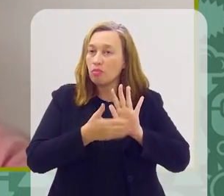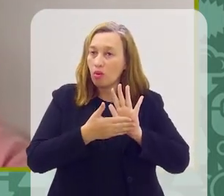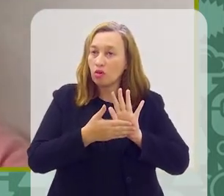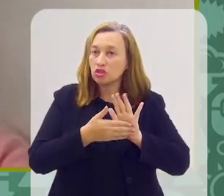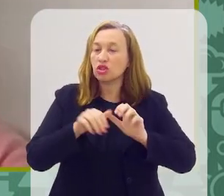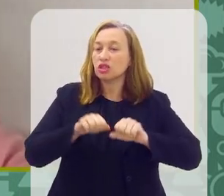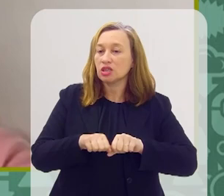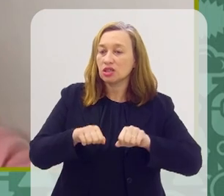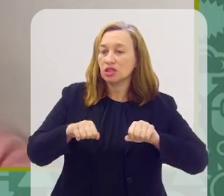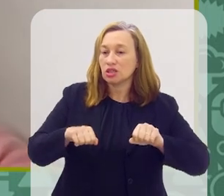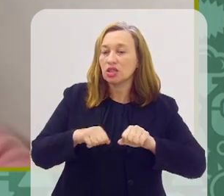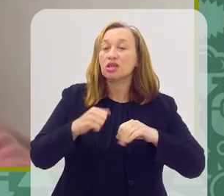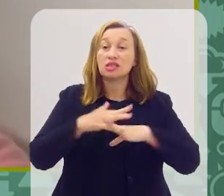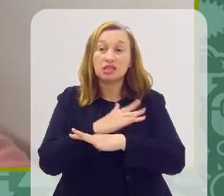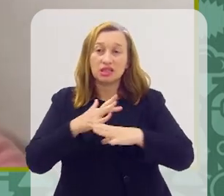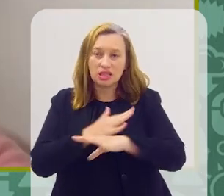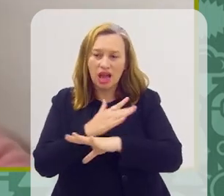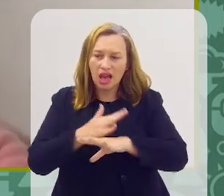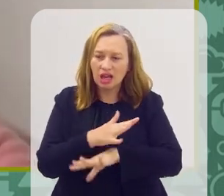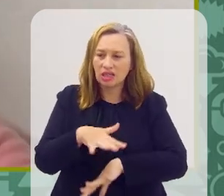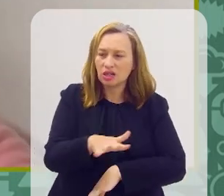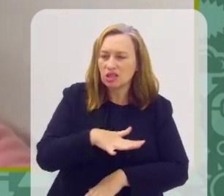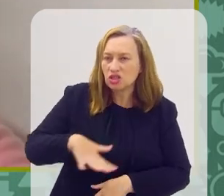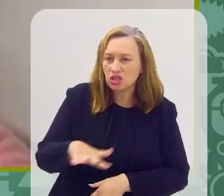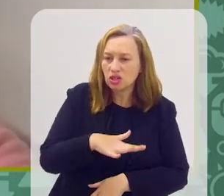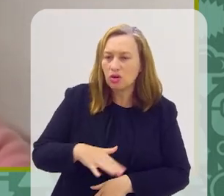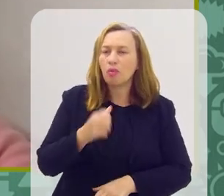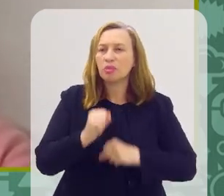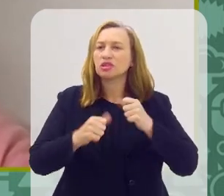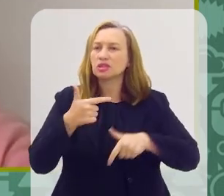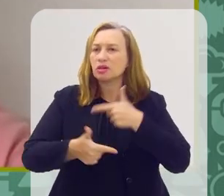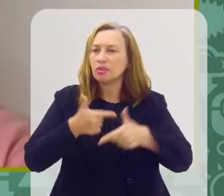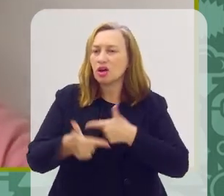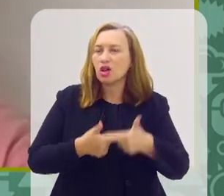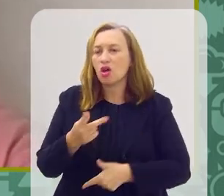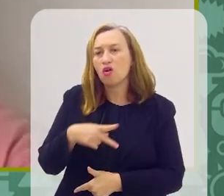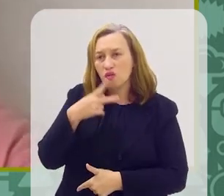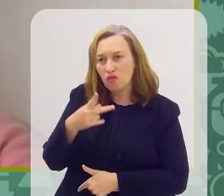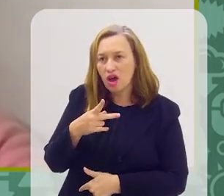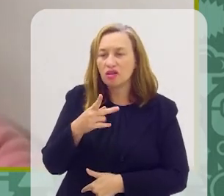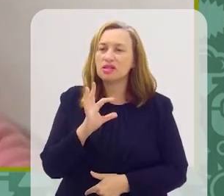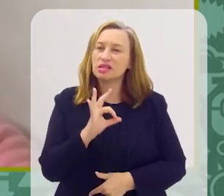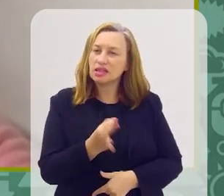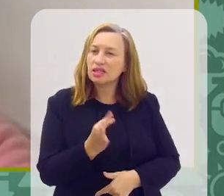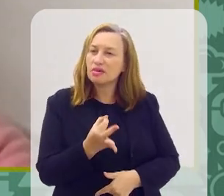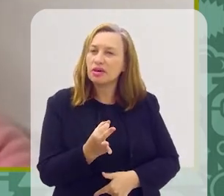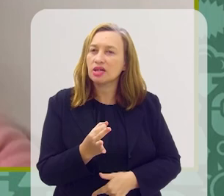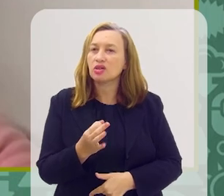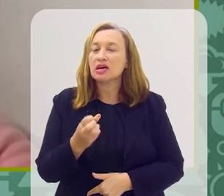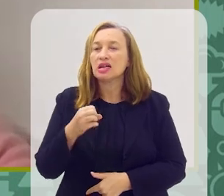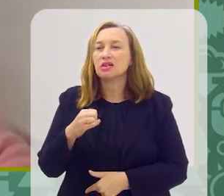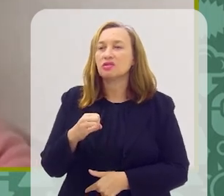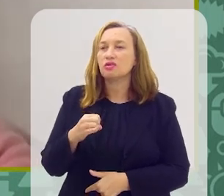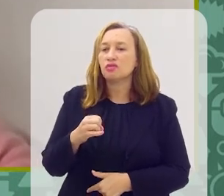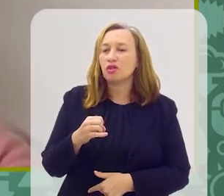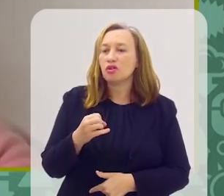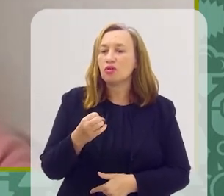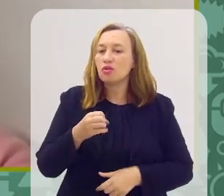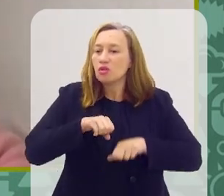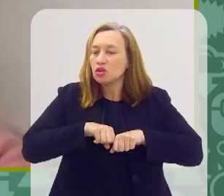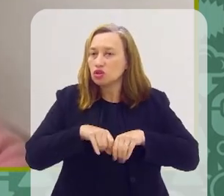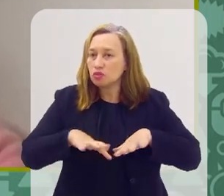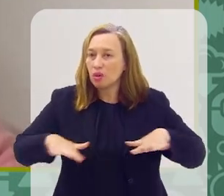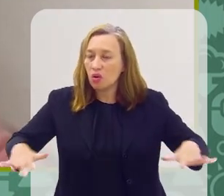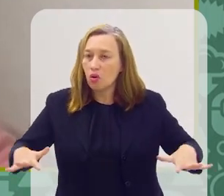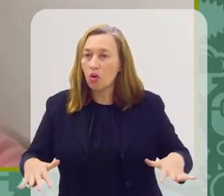proposta, levar para a sua cidade, para a sua região e poder trabalhá-la, né? Eu tiro isso a partir justamente dessa coisa, né? Se tornou viral